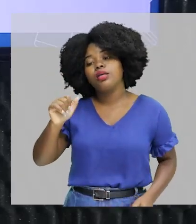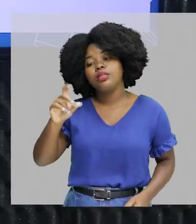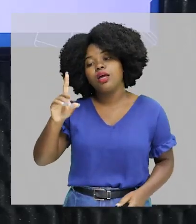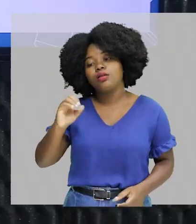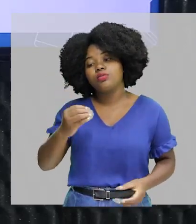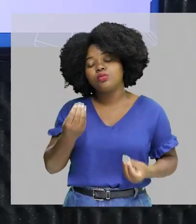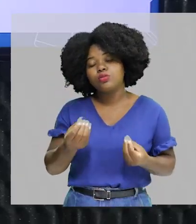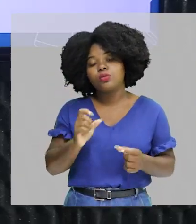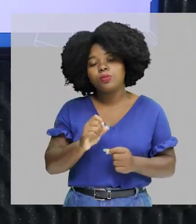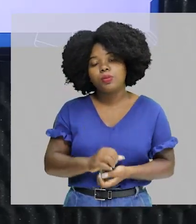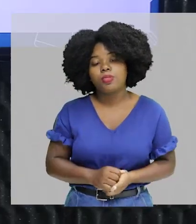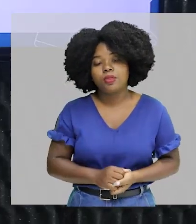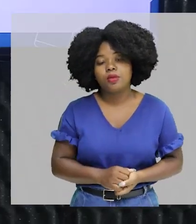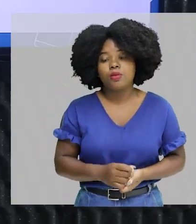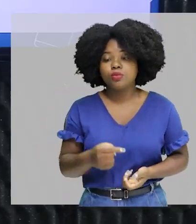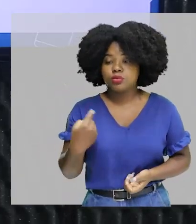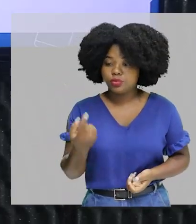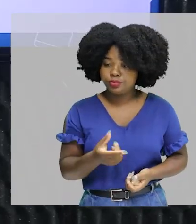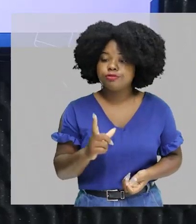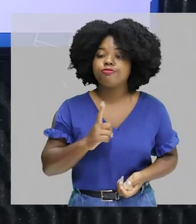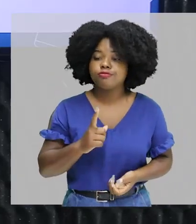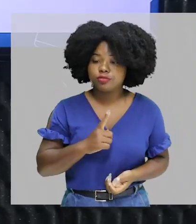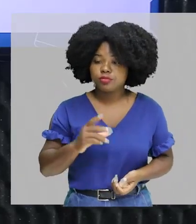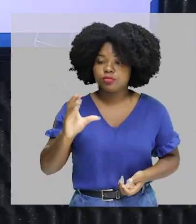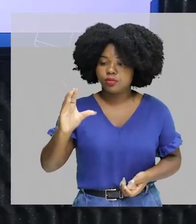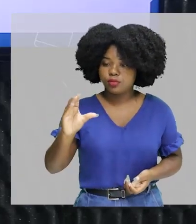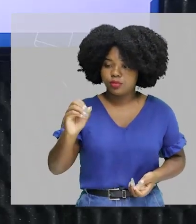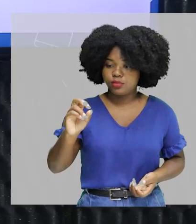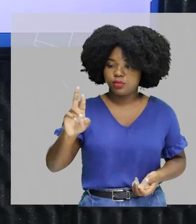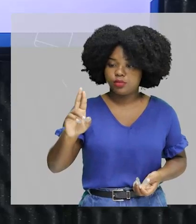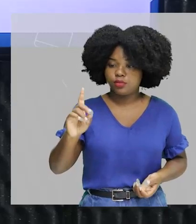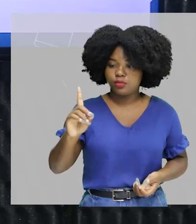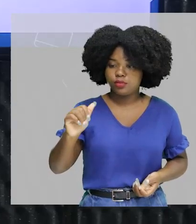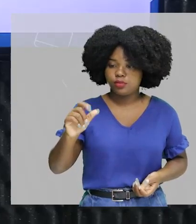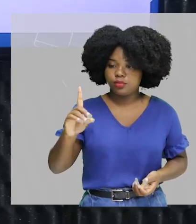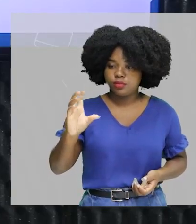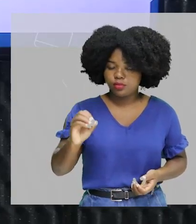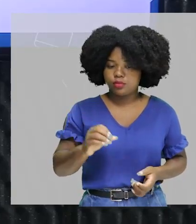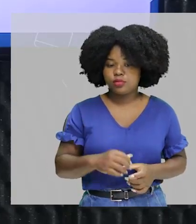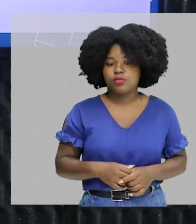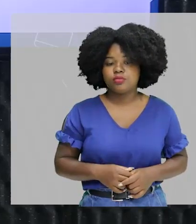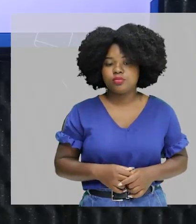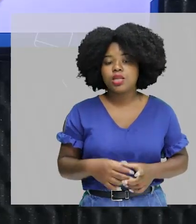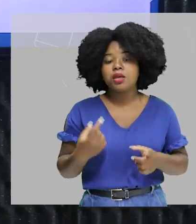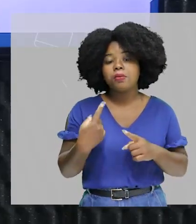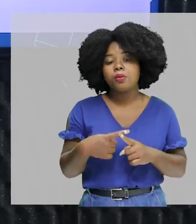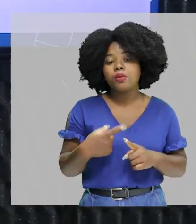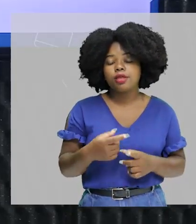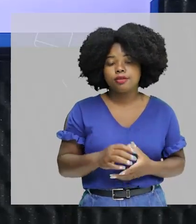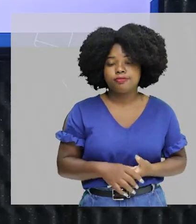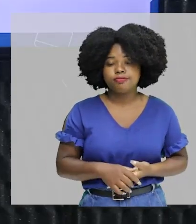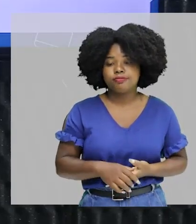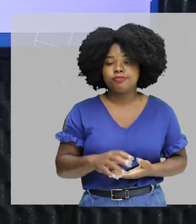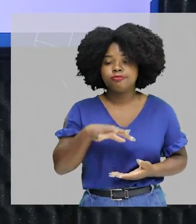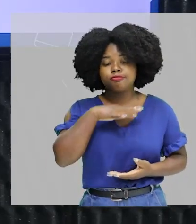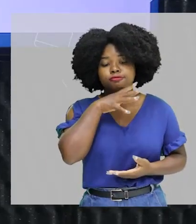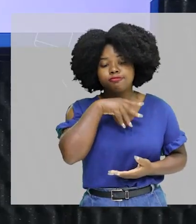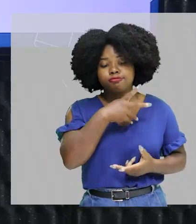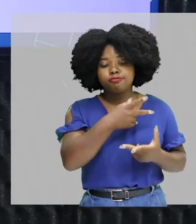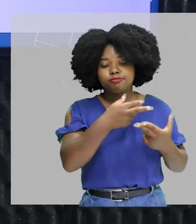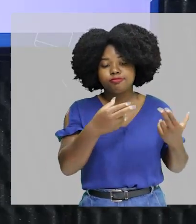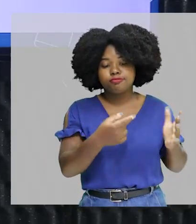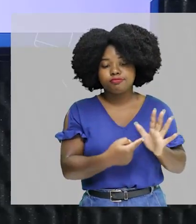filo a qual nós pertencemos é o filo dos cordados. O que são cordados? São animais